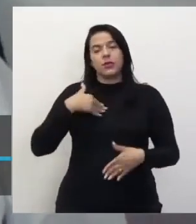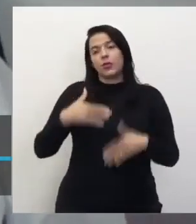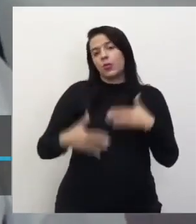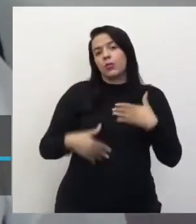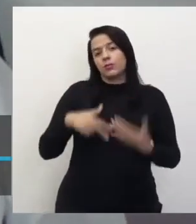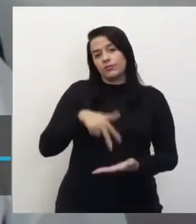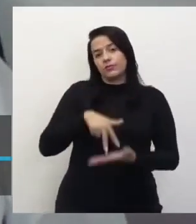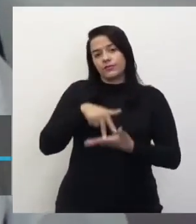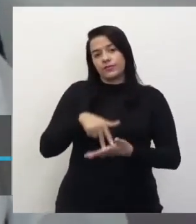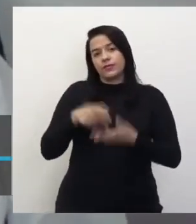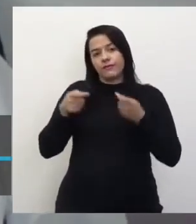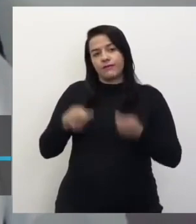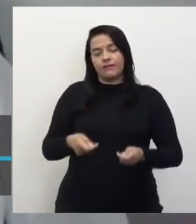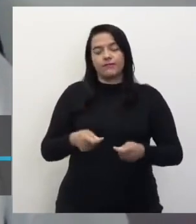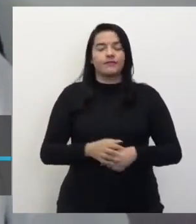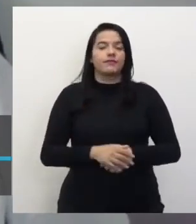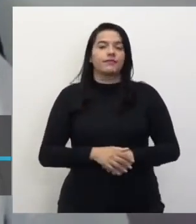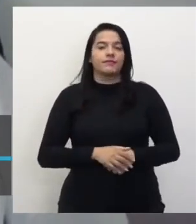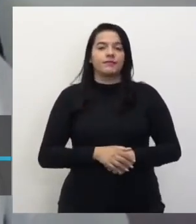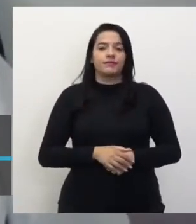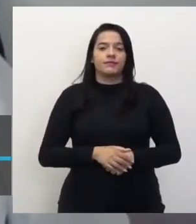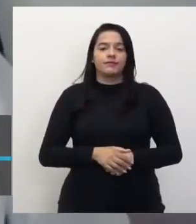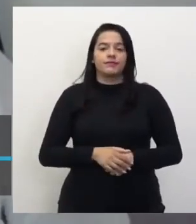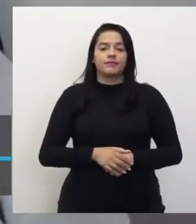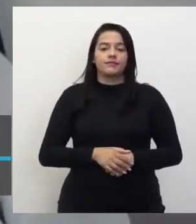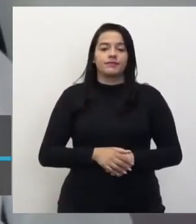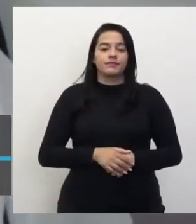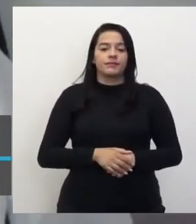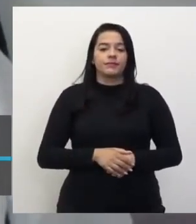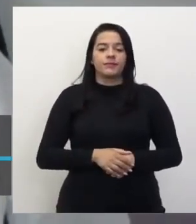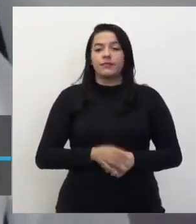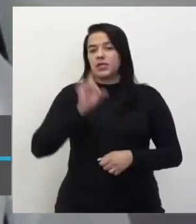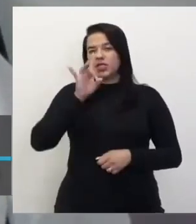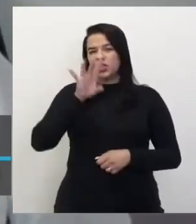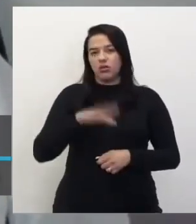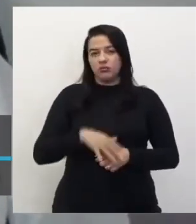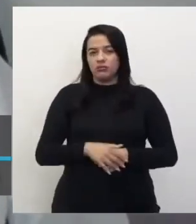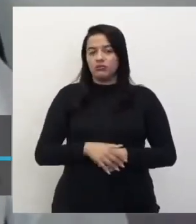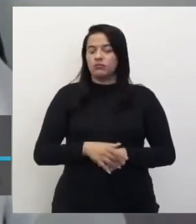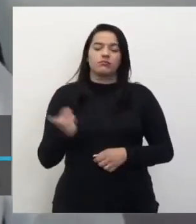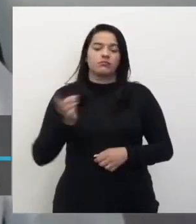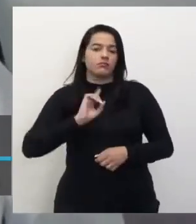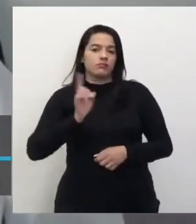aí. Muito bem. Mas só tem essa função? Não.